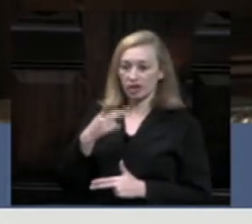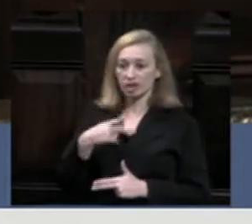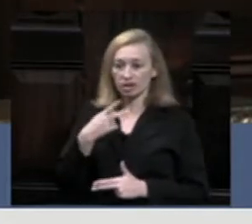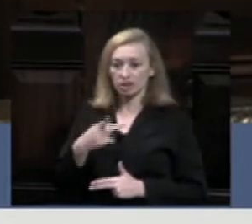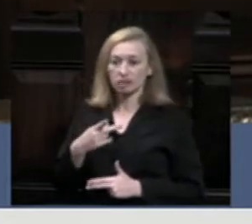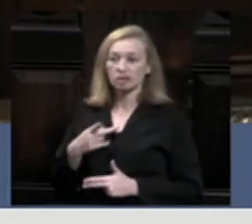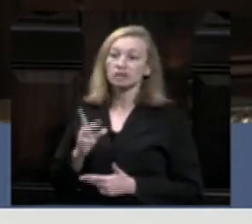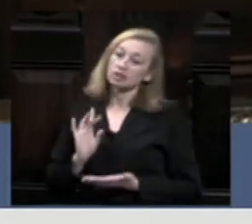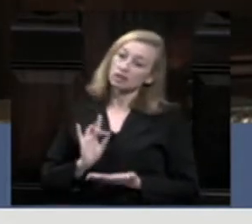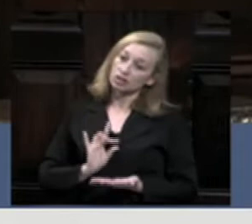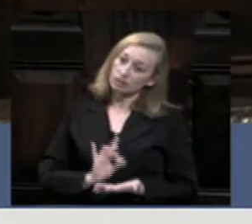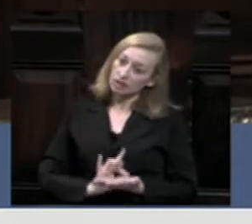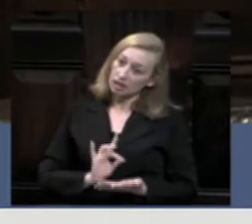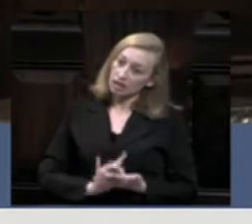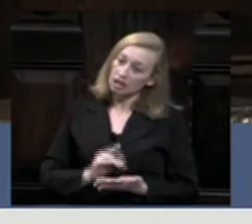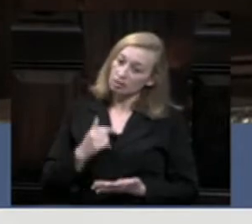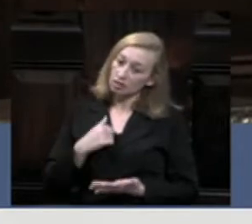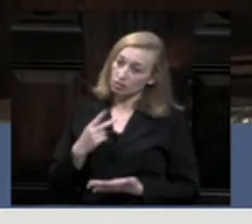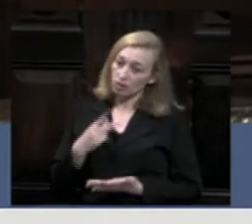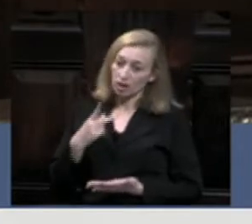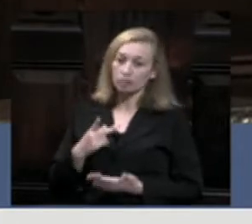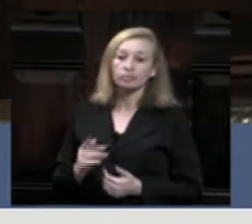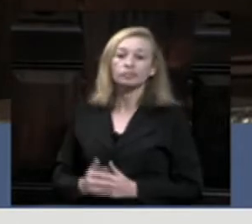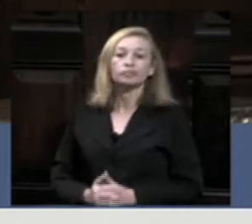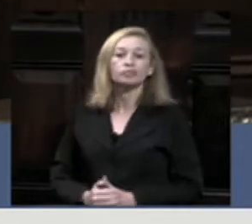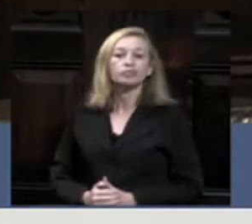seja veraz,